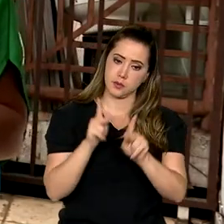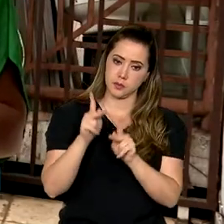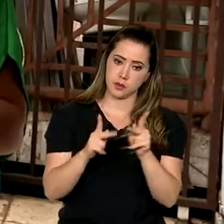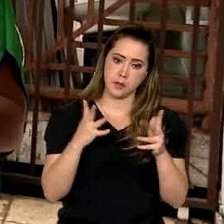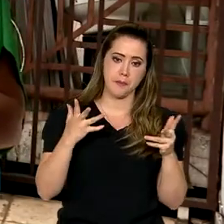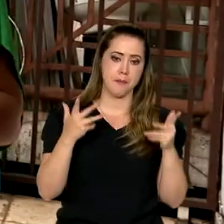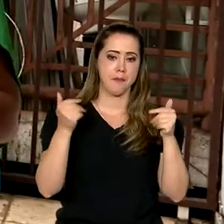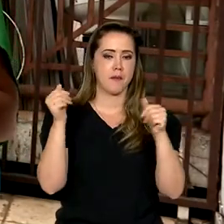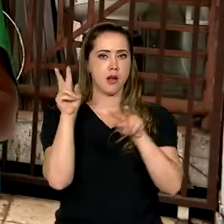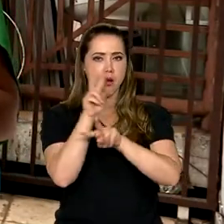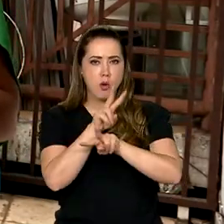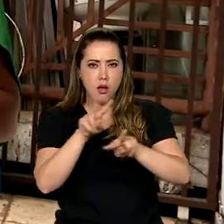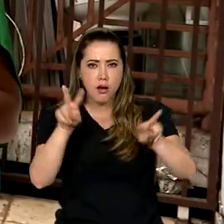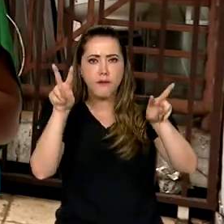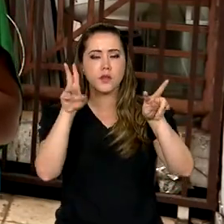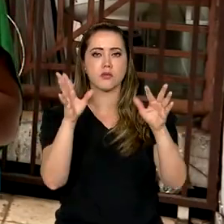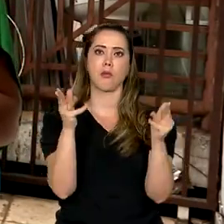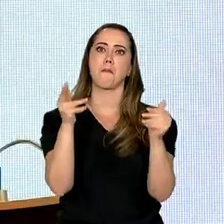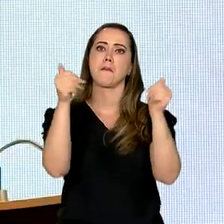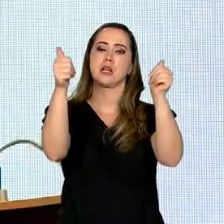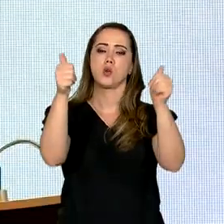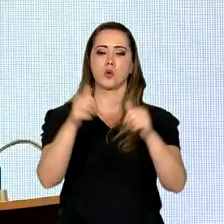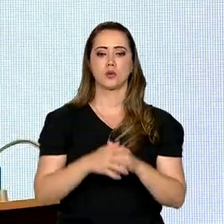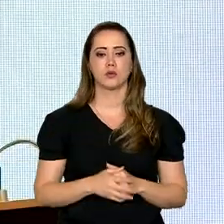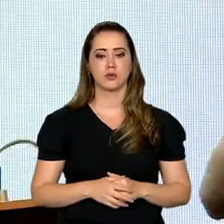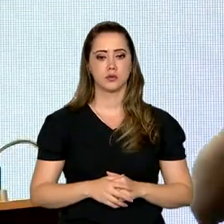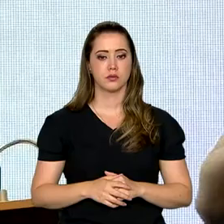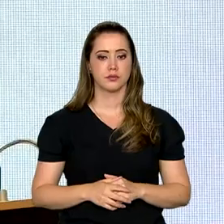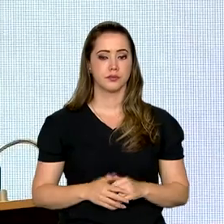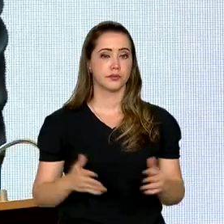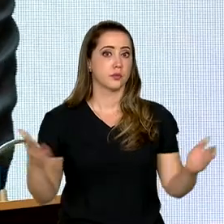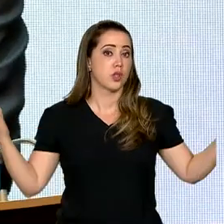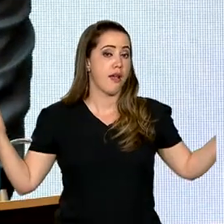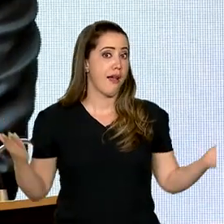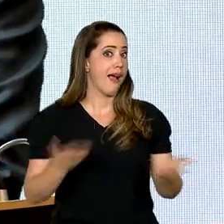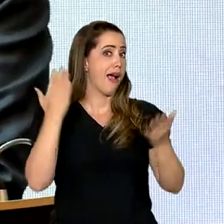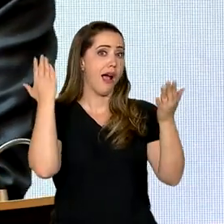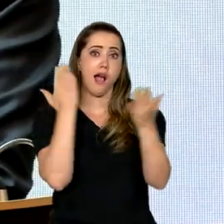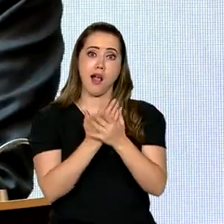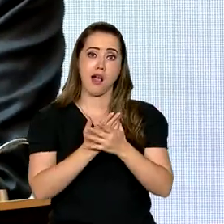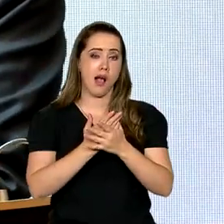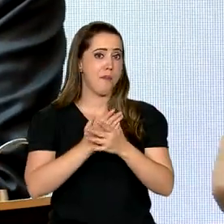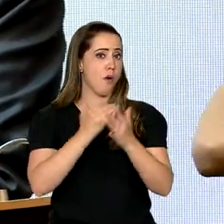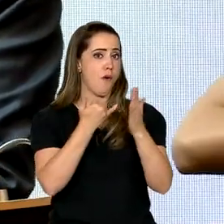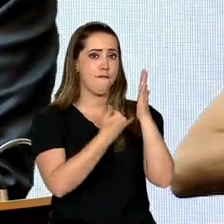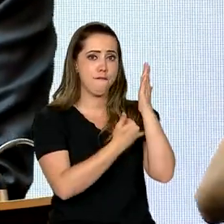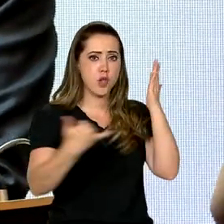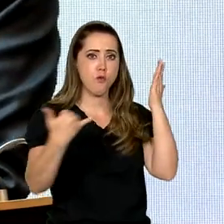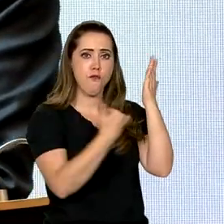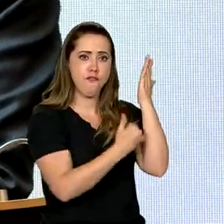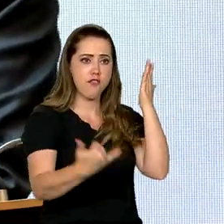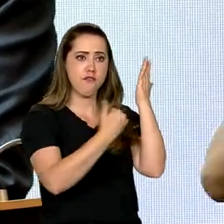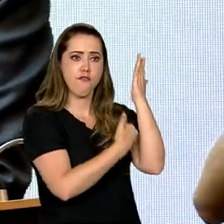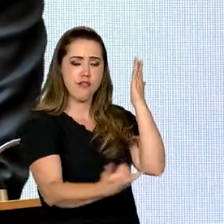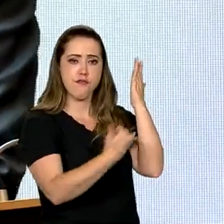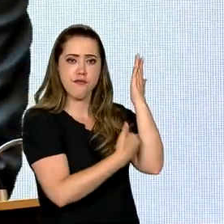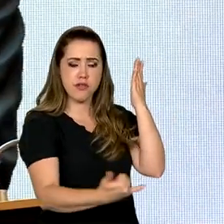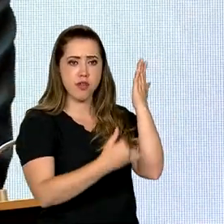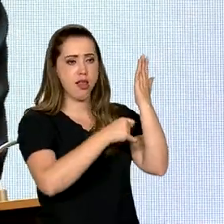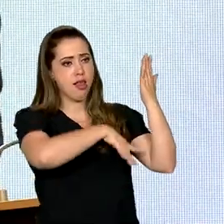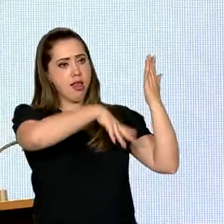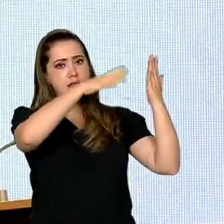e melhorar o impacto visual urbano. Chega de fios e cabos soltos no meio dos